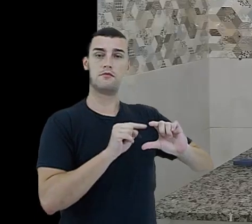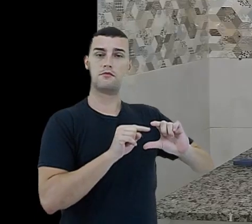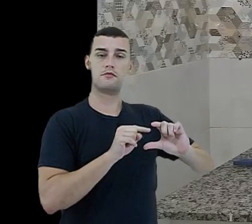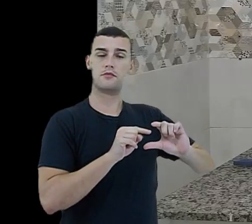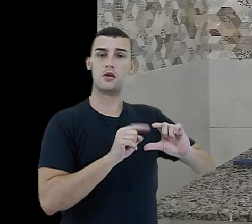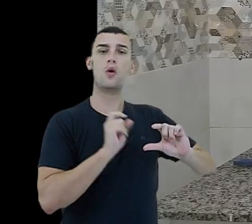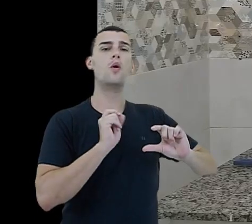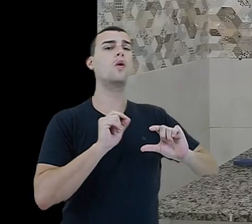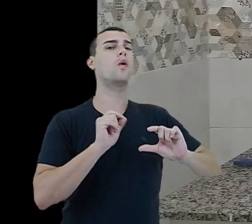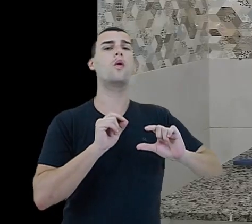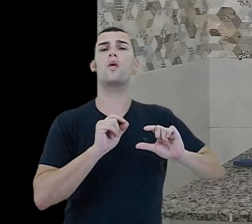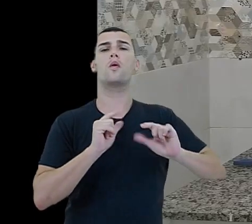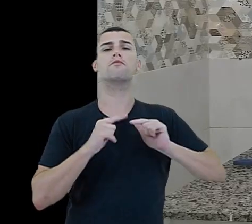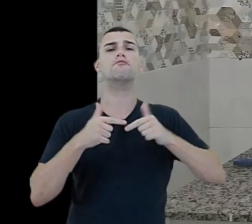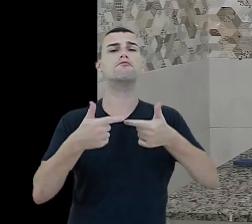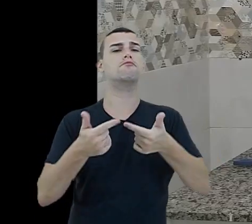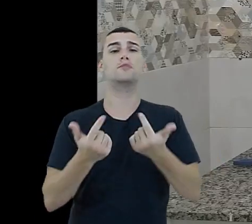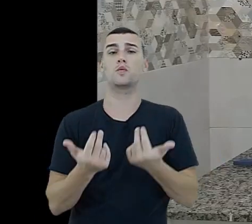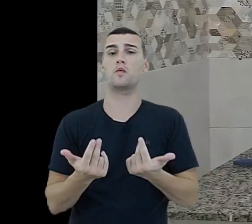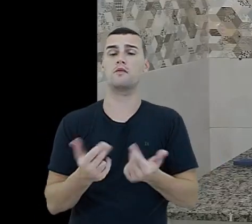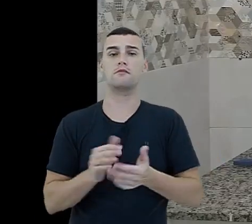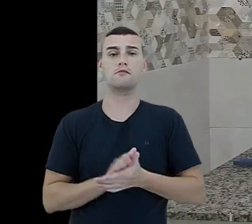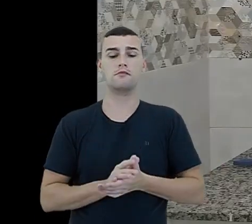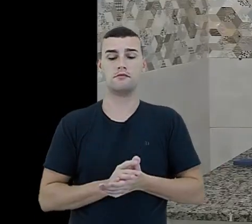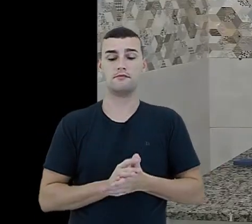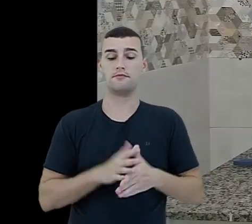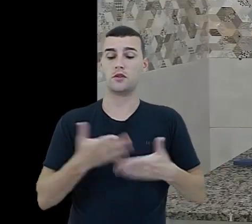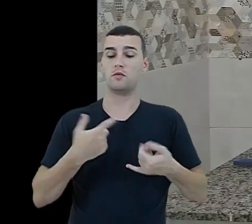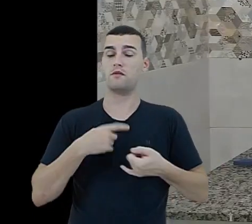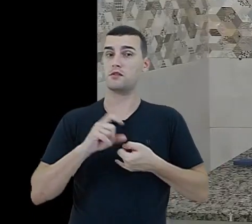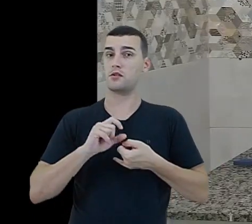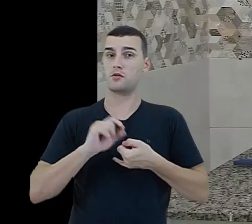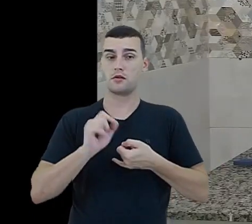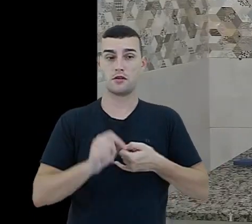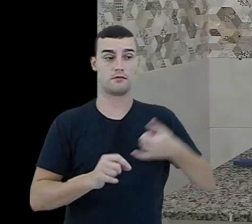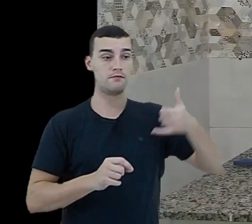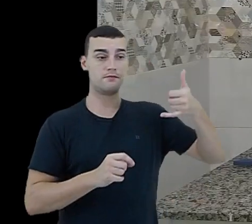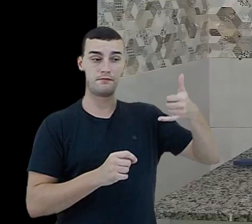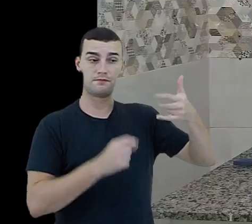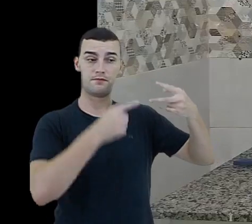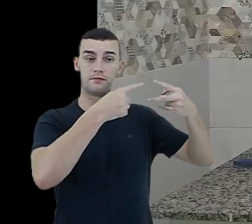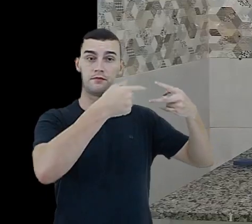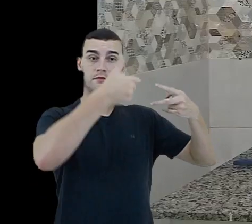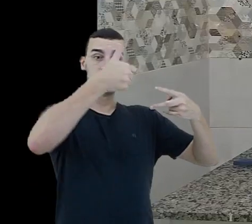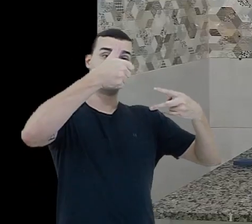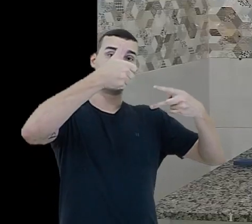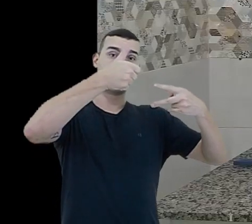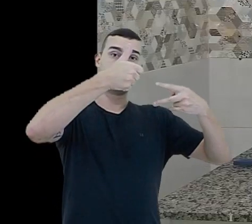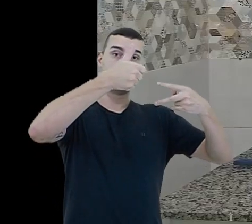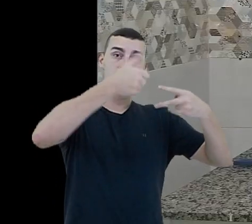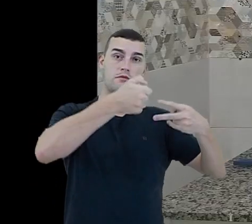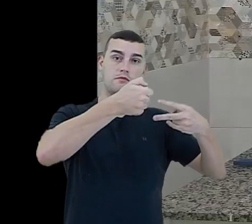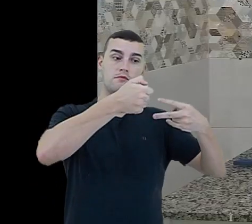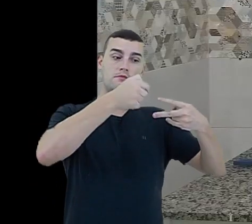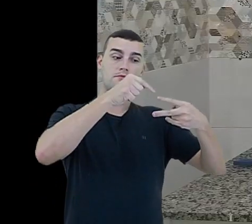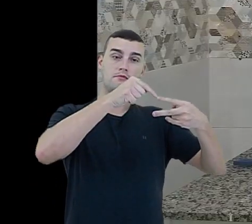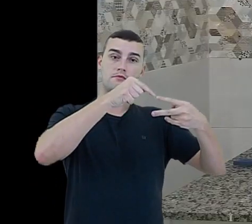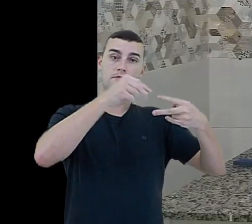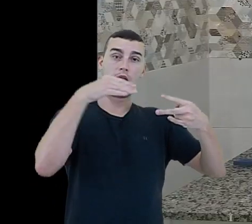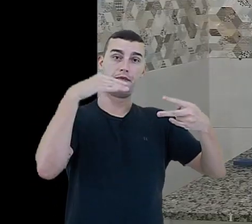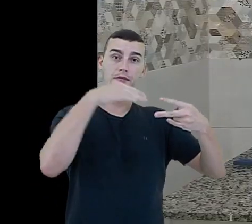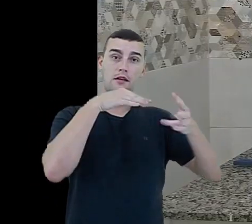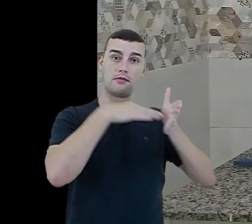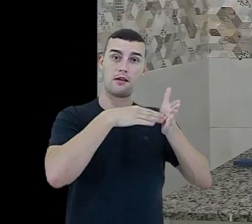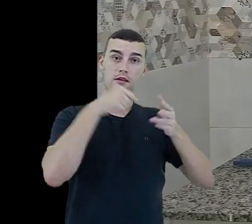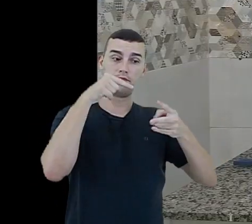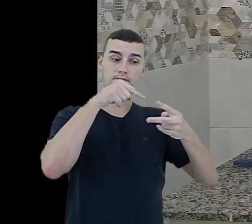número, o procedimento se repete. Então, o que eu vou fazer? Eu vou apertar o pistão até o primeiro